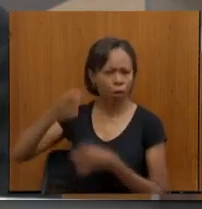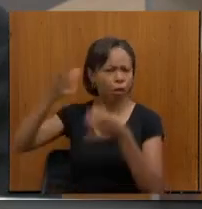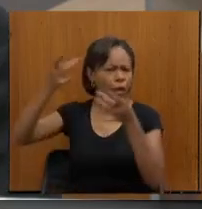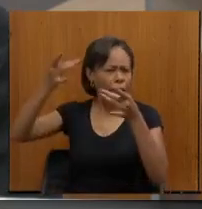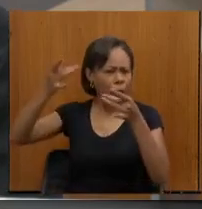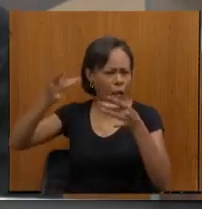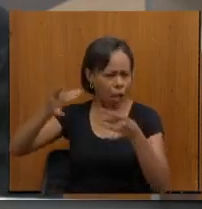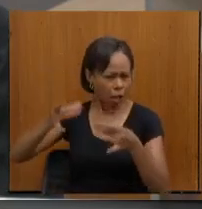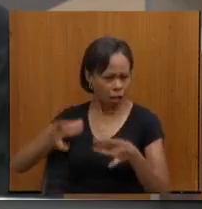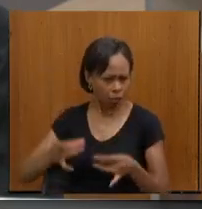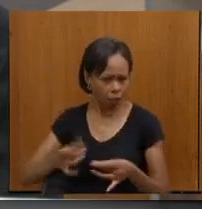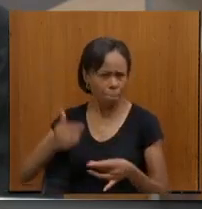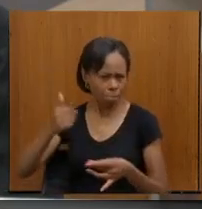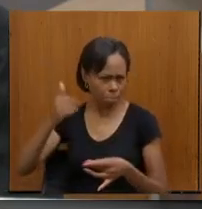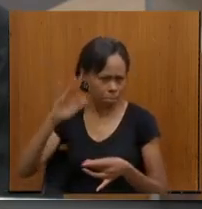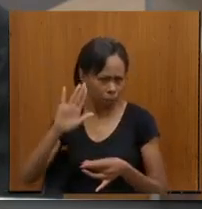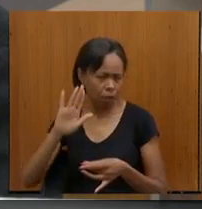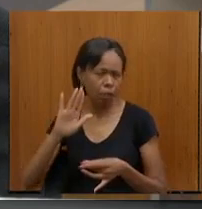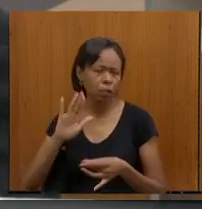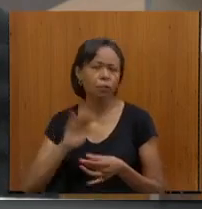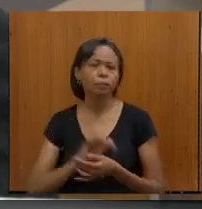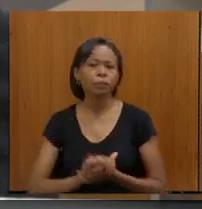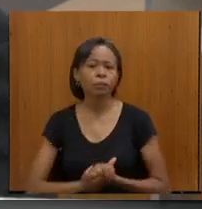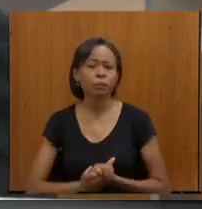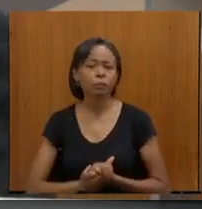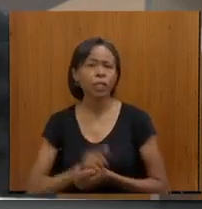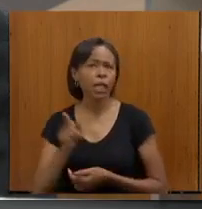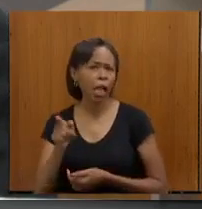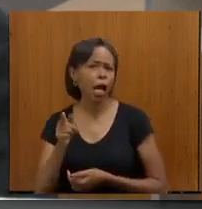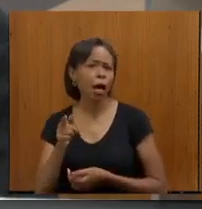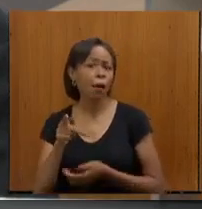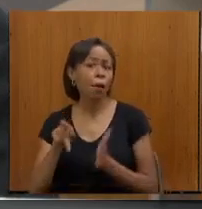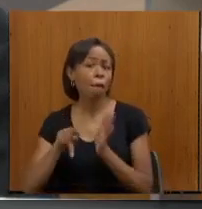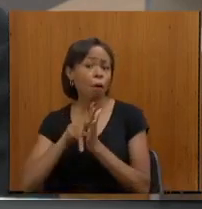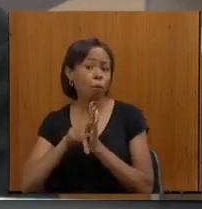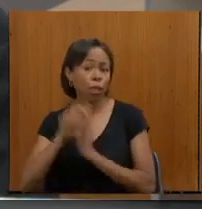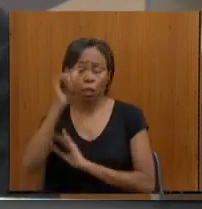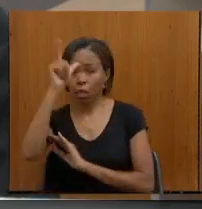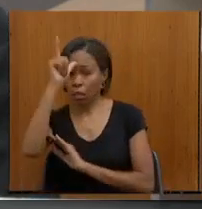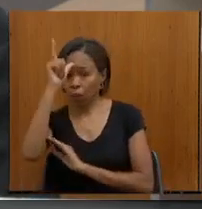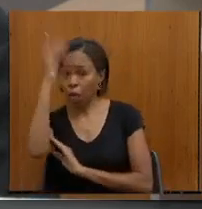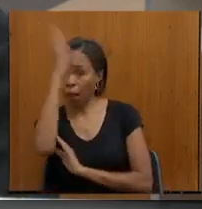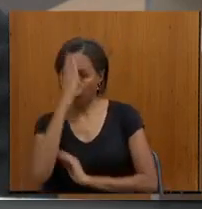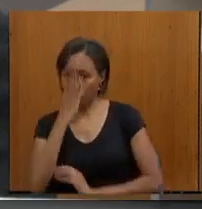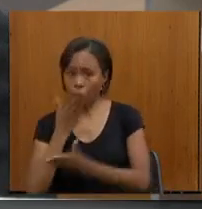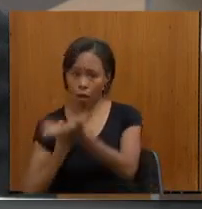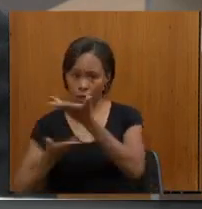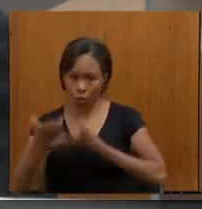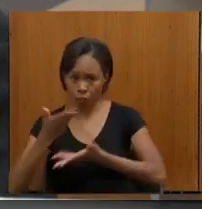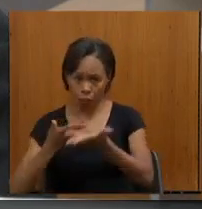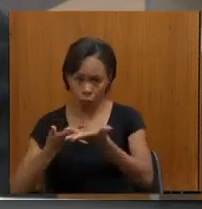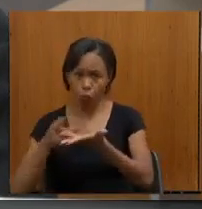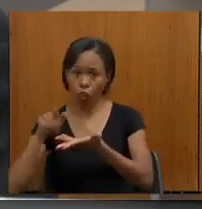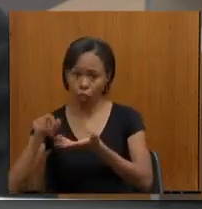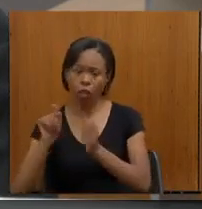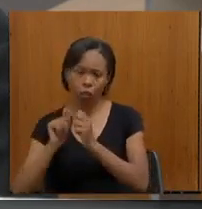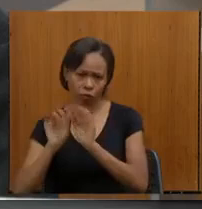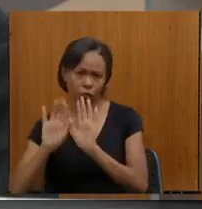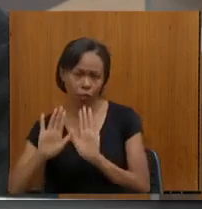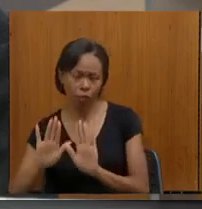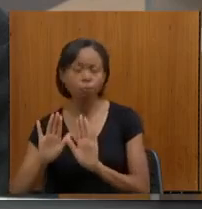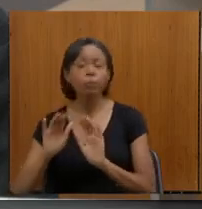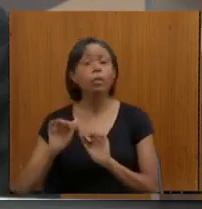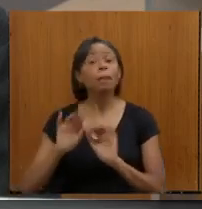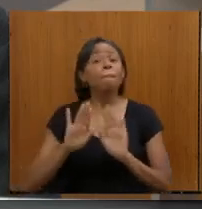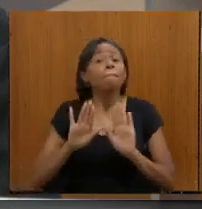foi a própria Câmara de comércio brasil-alemanha que empreendeu esse mapeamento o setor de hidrogênio Brasil a mas o que nós